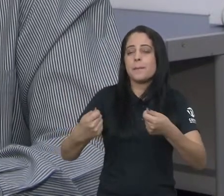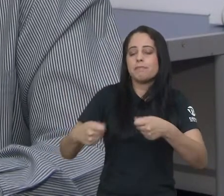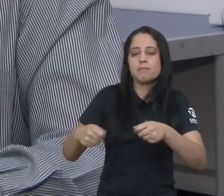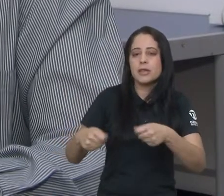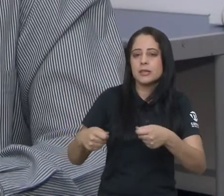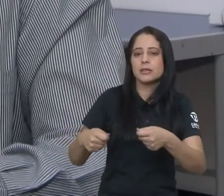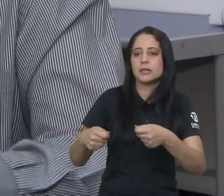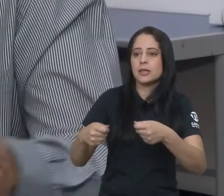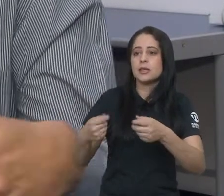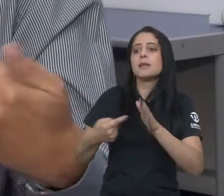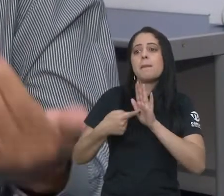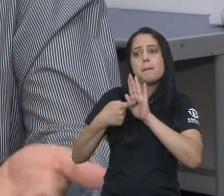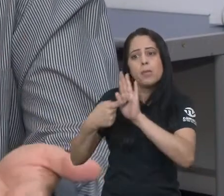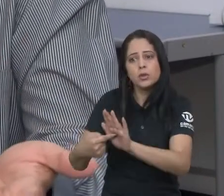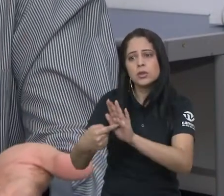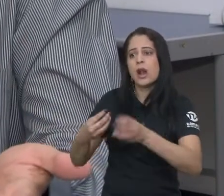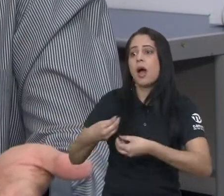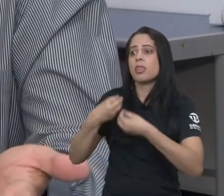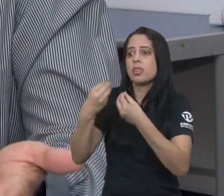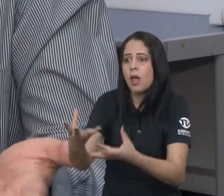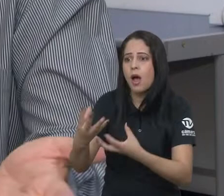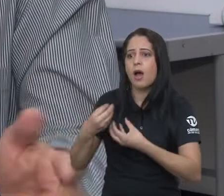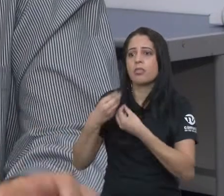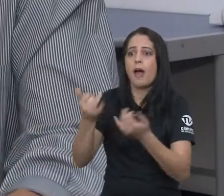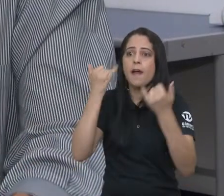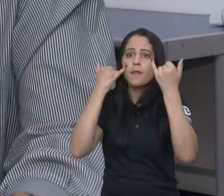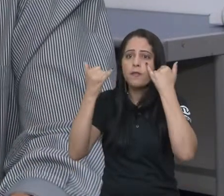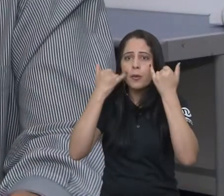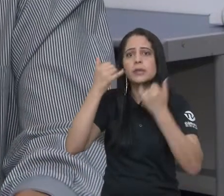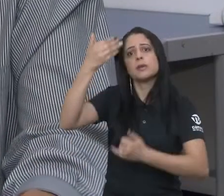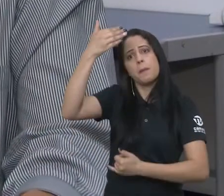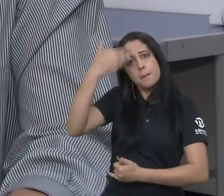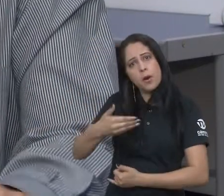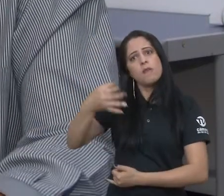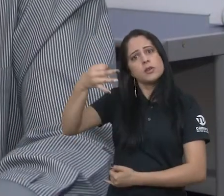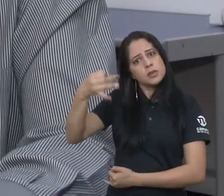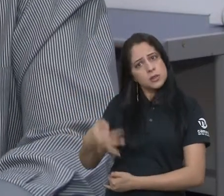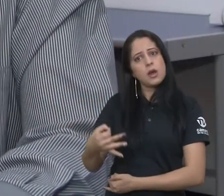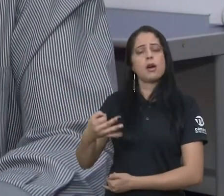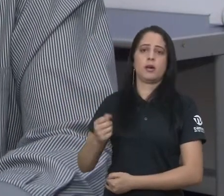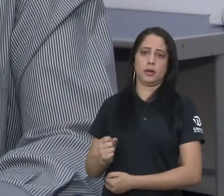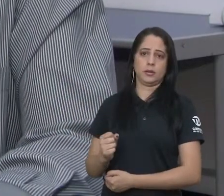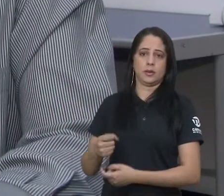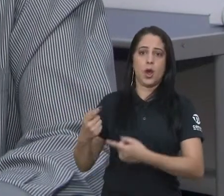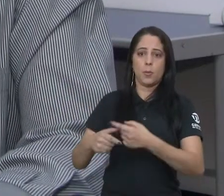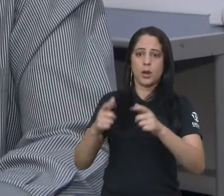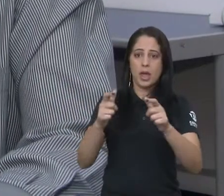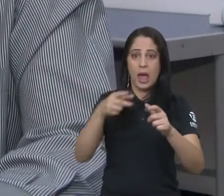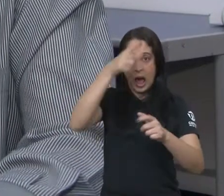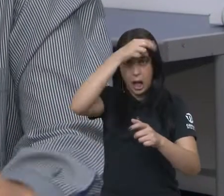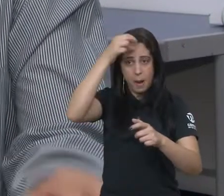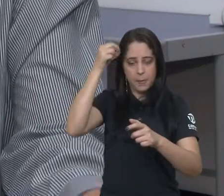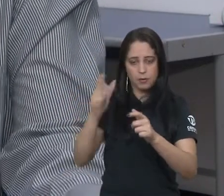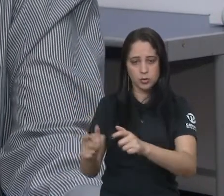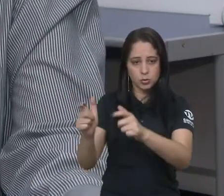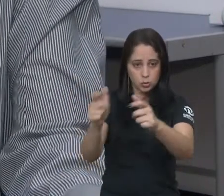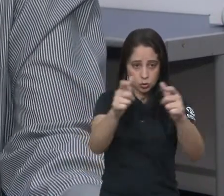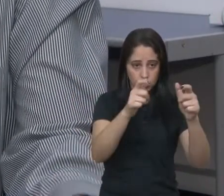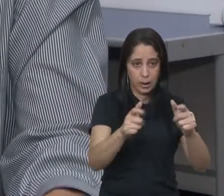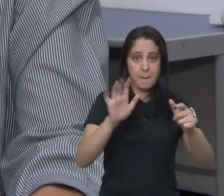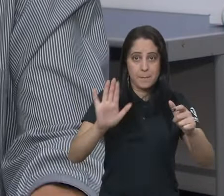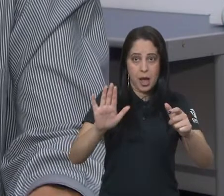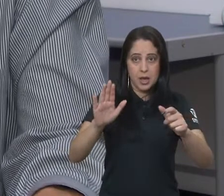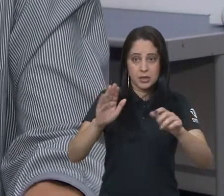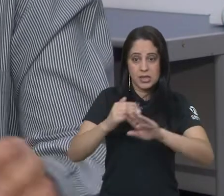teriam que dar essa transparência, porque o que acontece? As prefeituras existem em função da